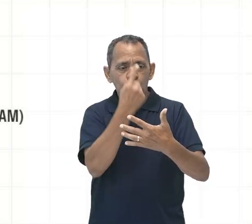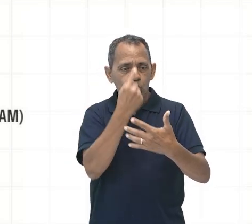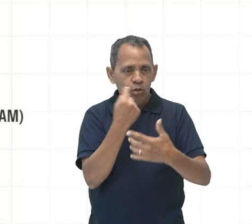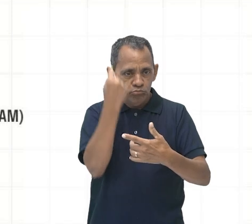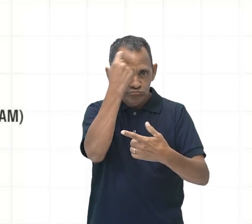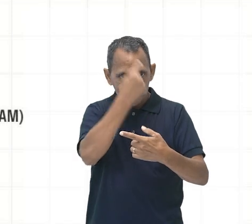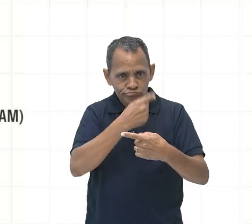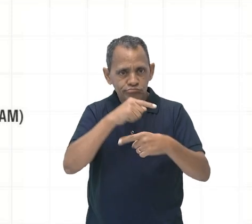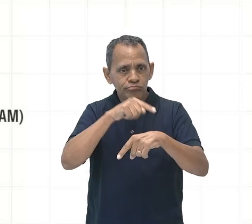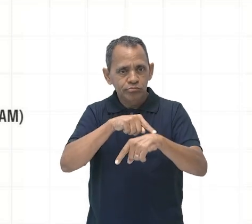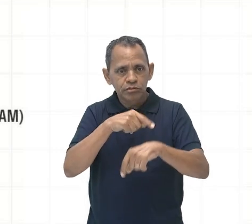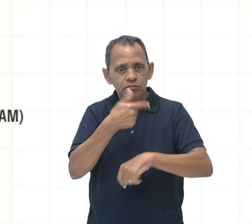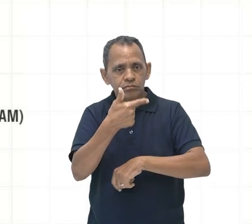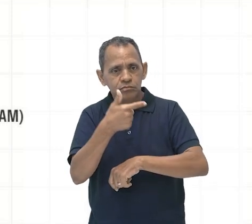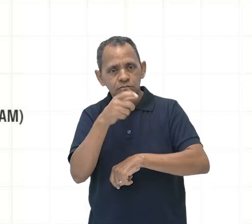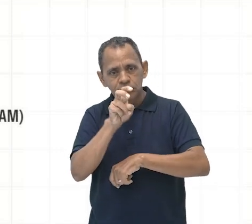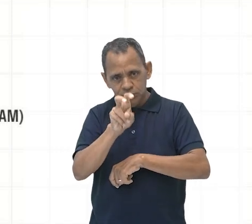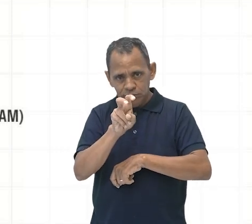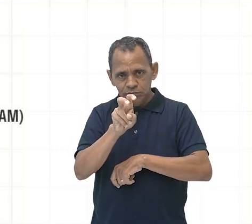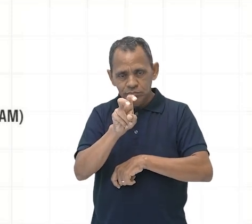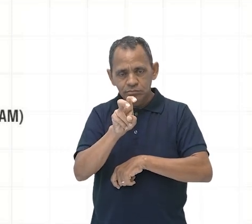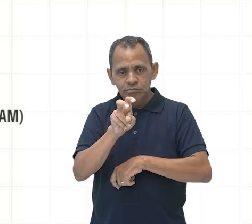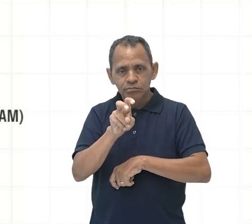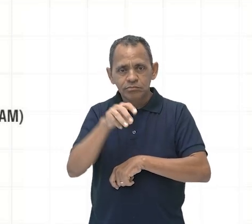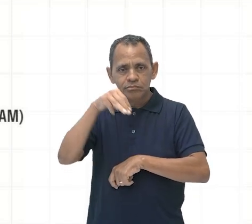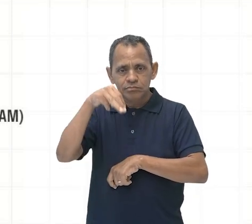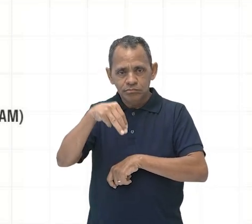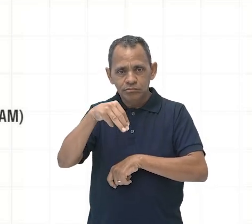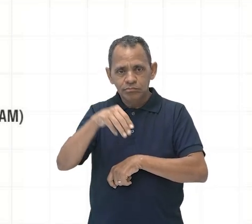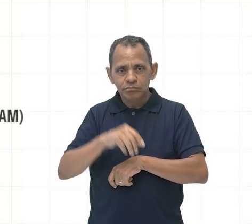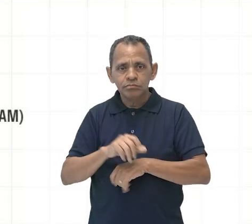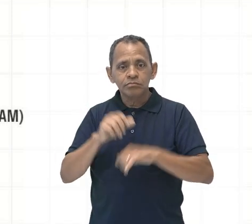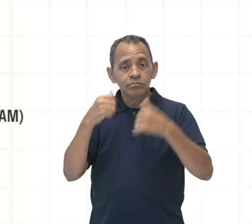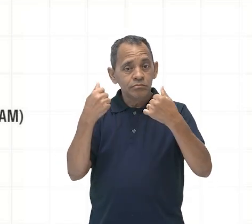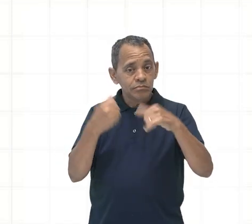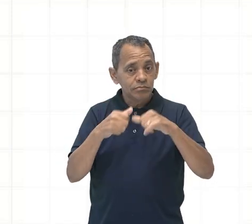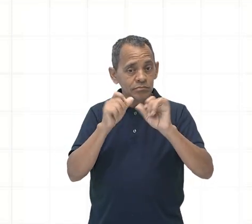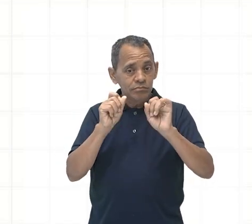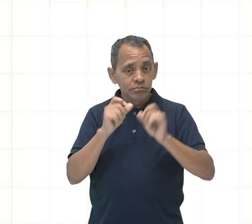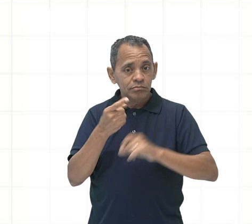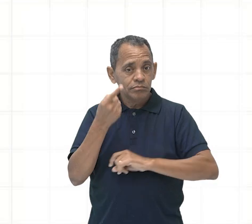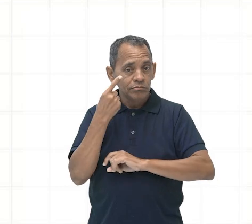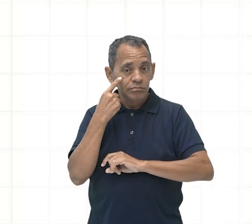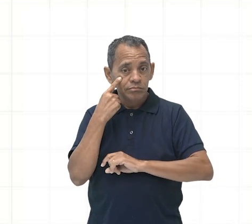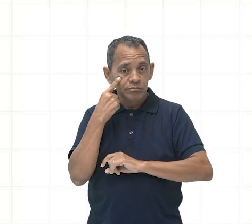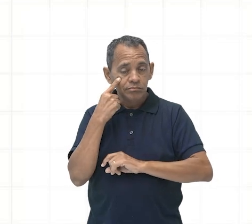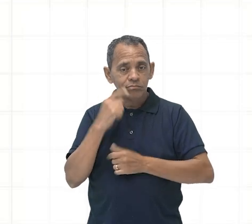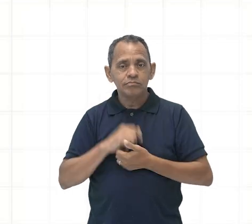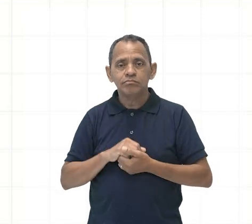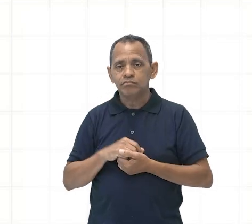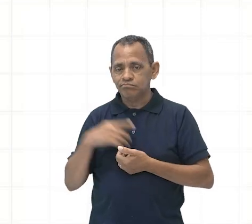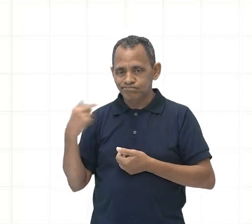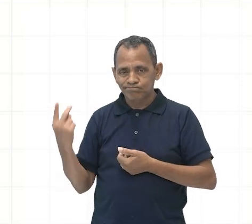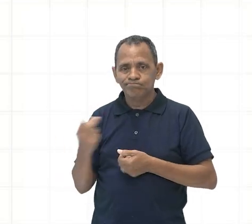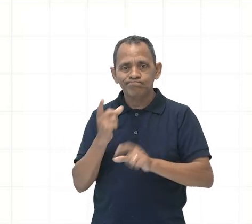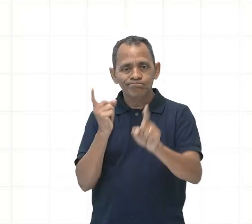1h25. Só que eu tenho que observar o seguinte, que esse valor que eu